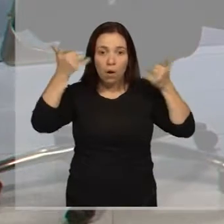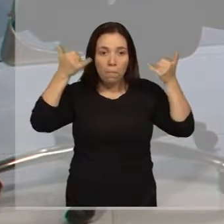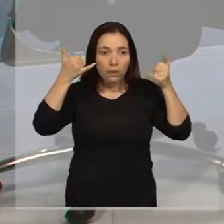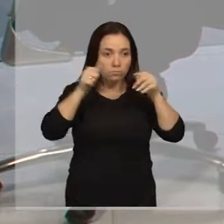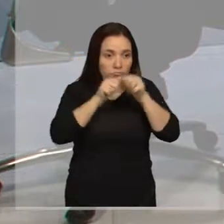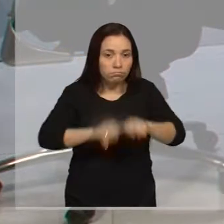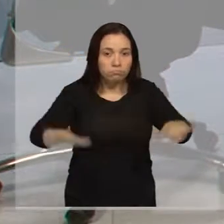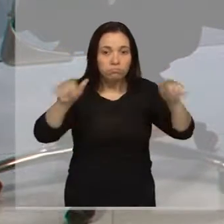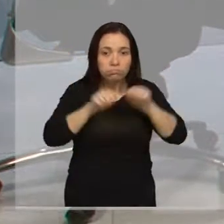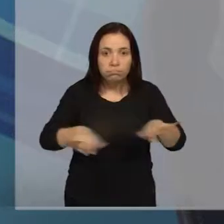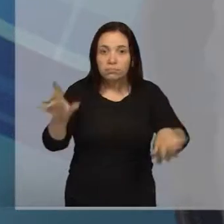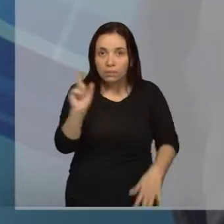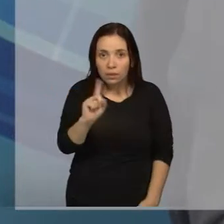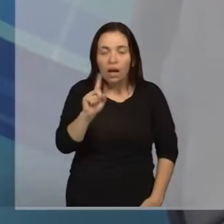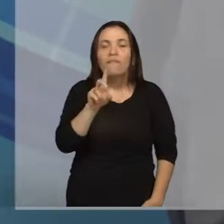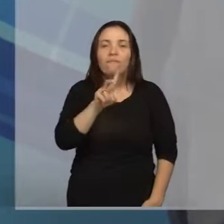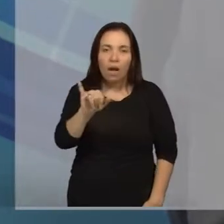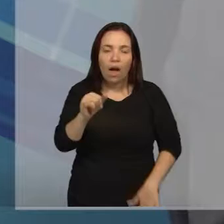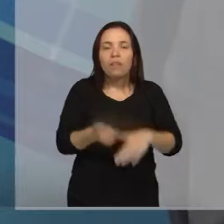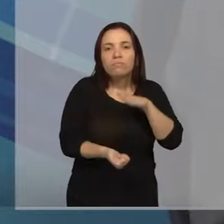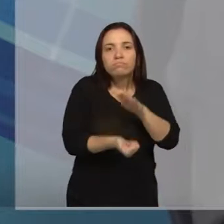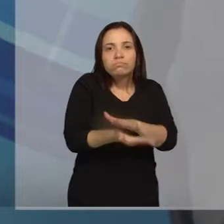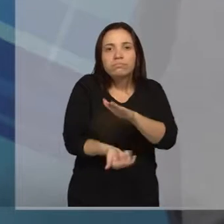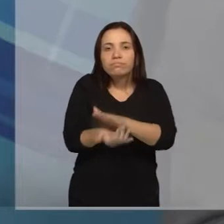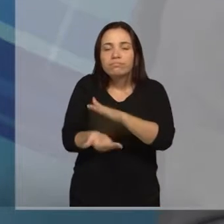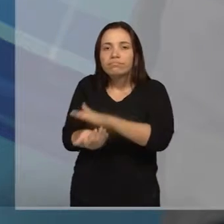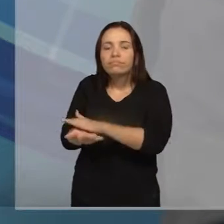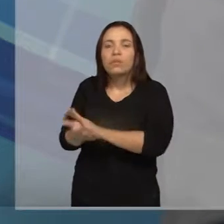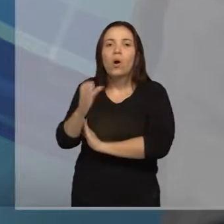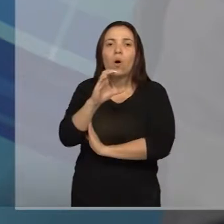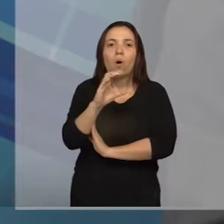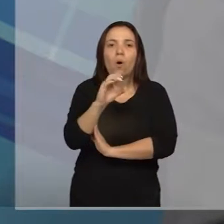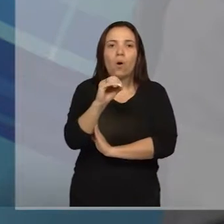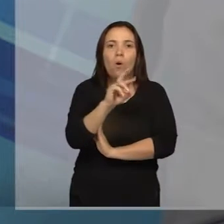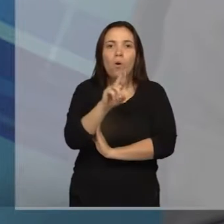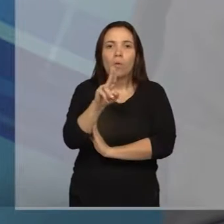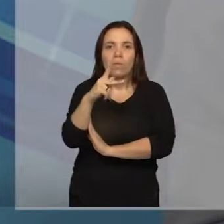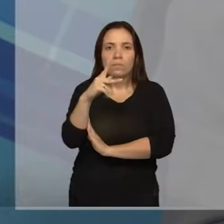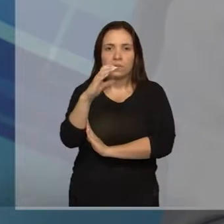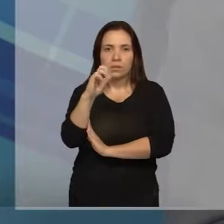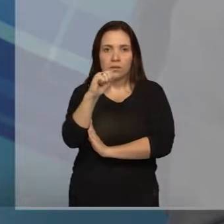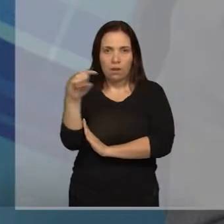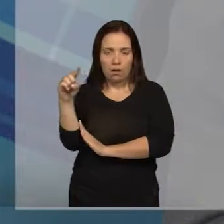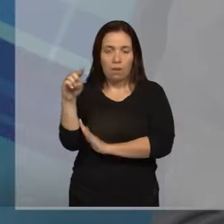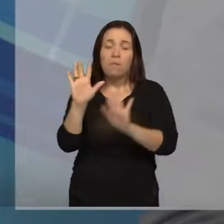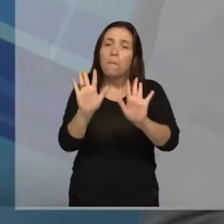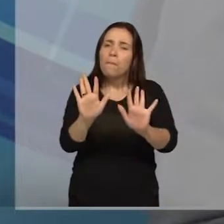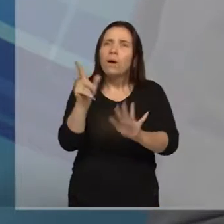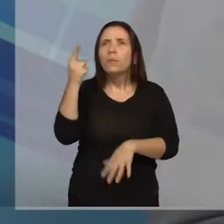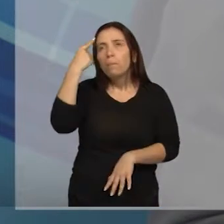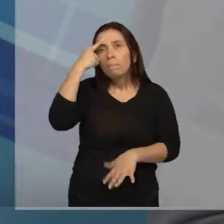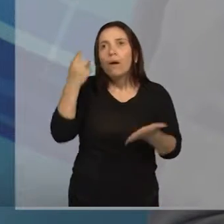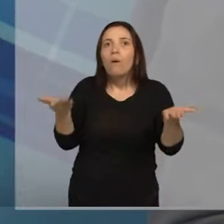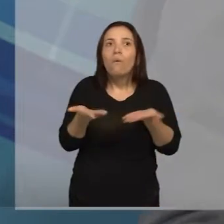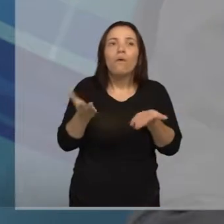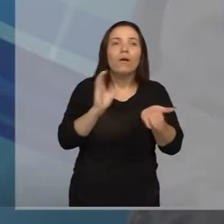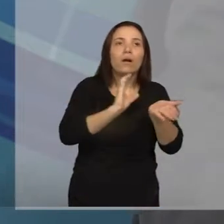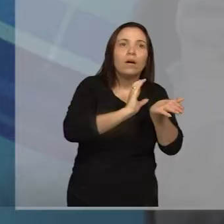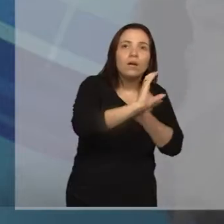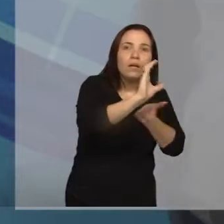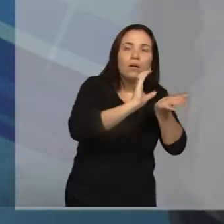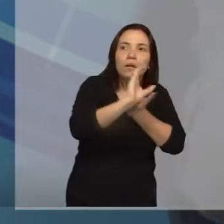Isso é fato líquido e certo. Quer dizer, só que hoje, quando você pensa na questão dos investimentos,